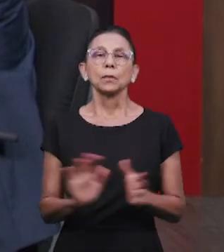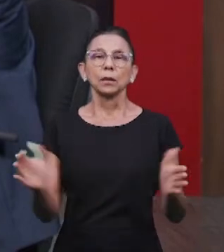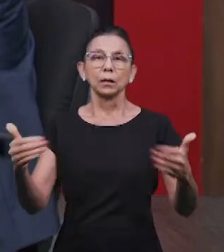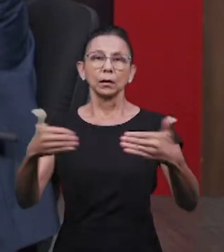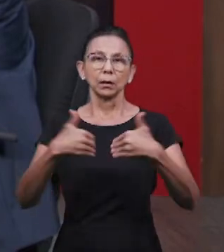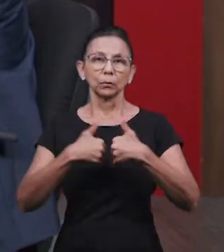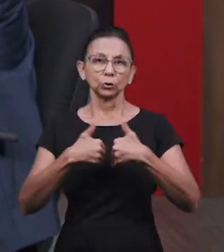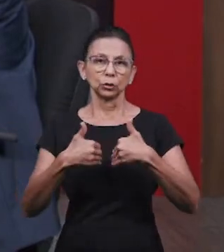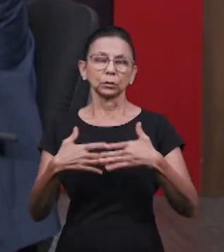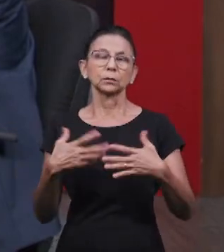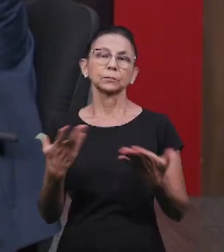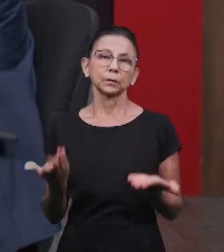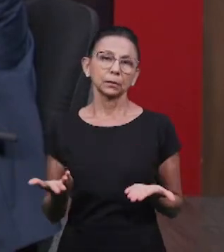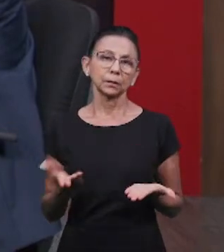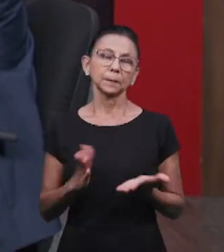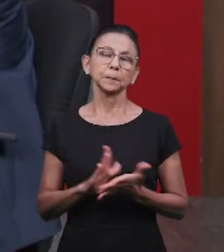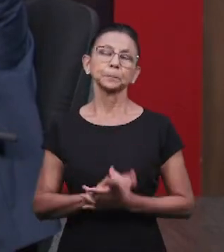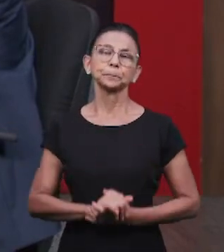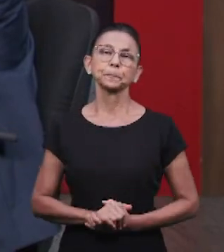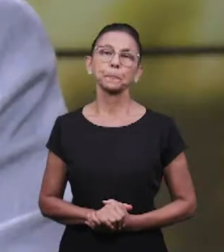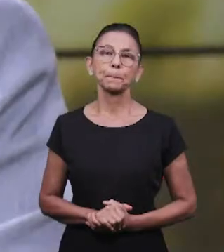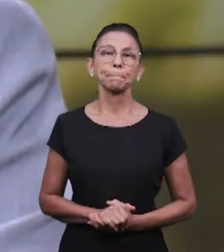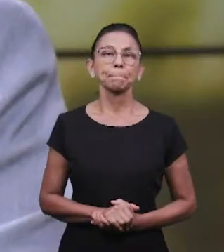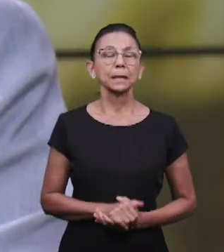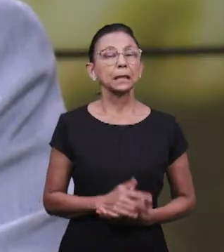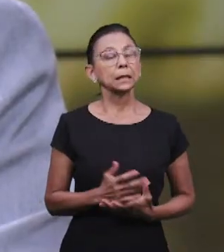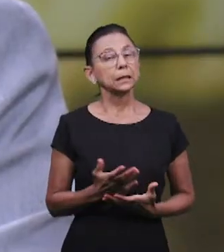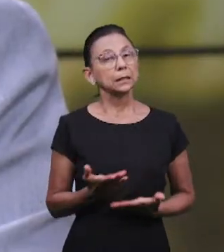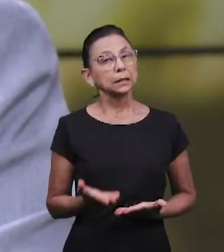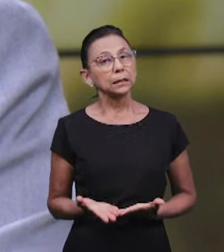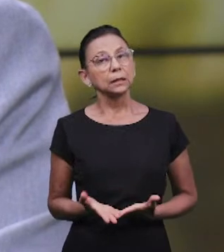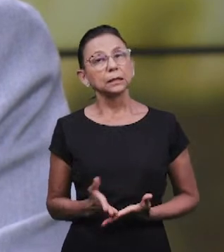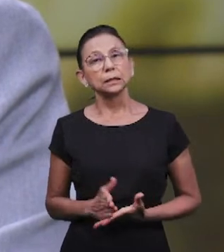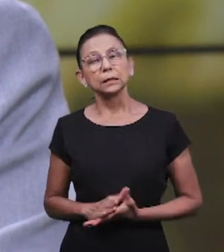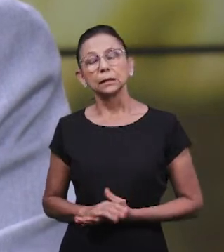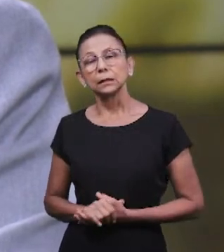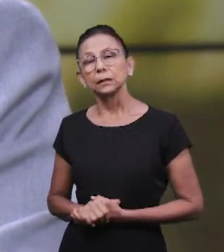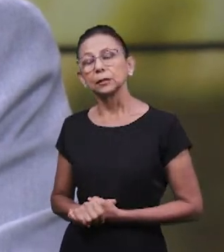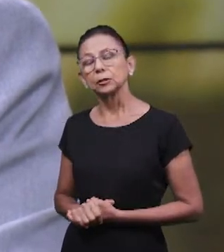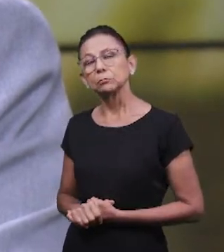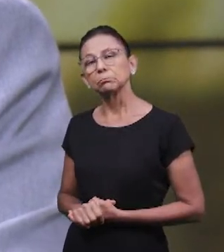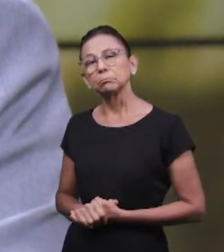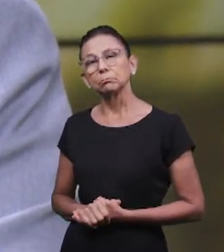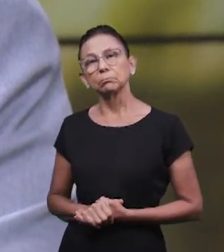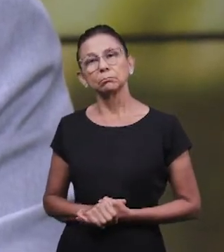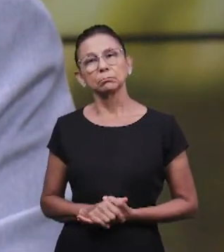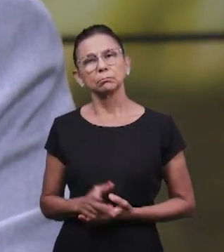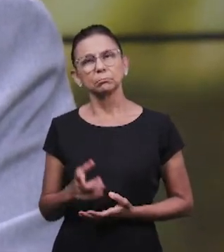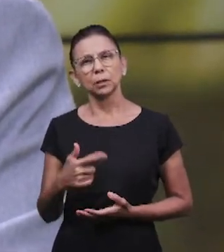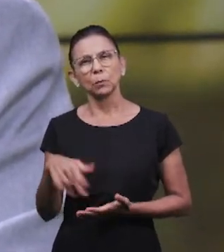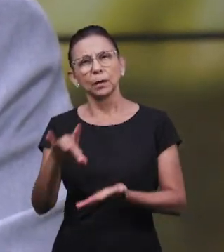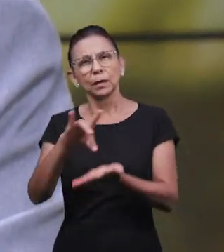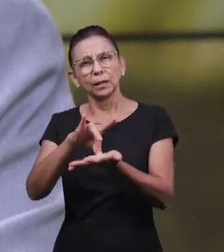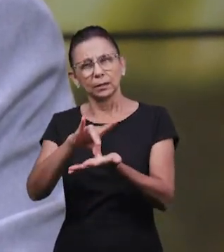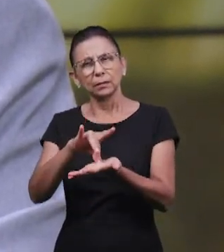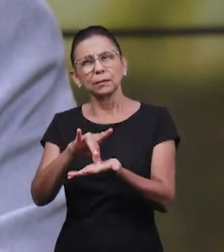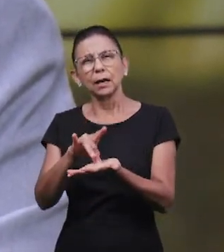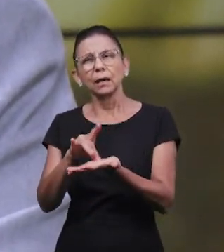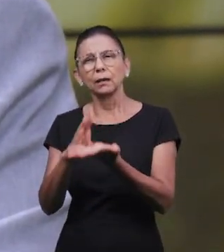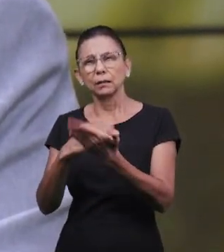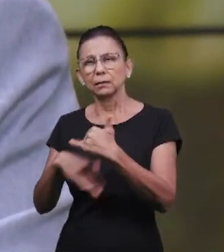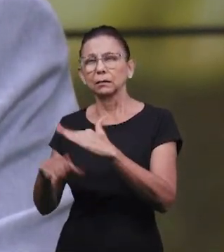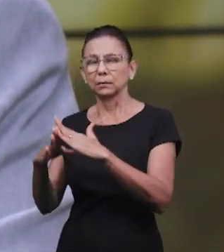autismo, né? De maneira resumida, é o autismo, uma vez que esta é uma realidade que nós temos vivido dentro das